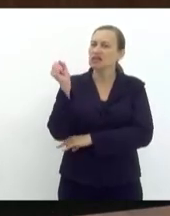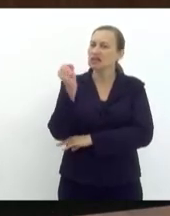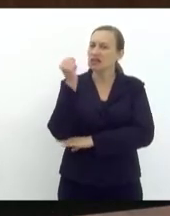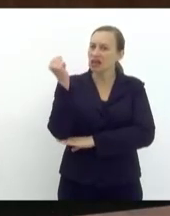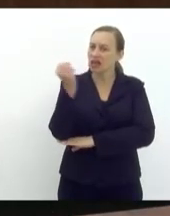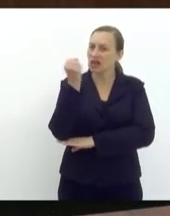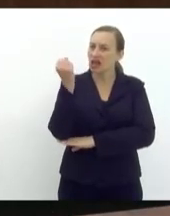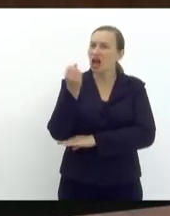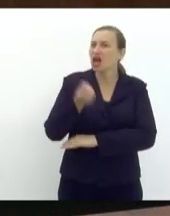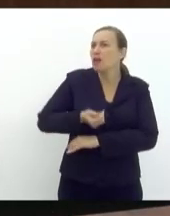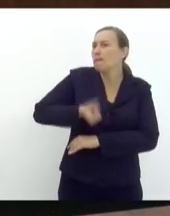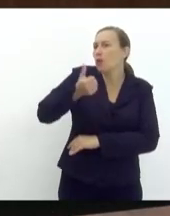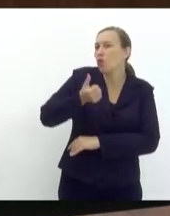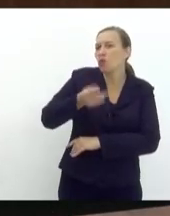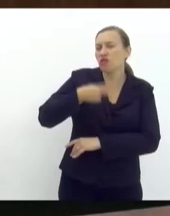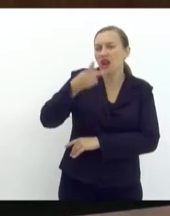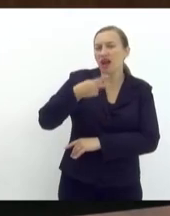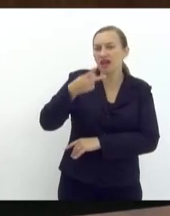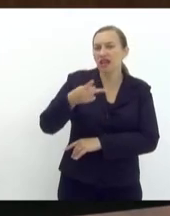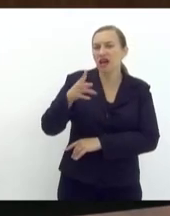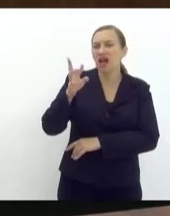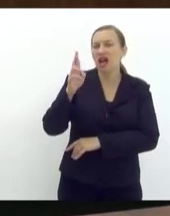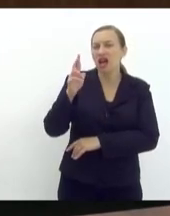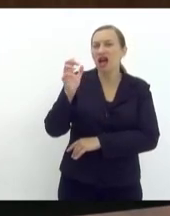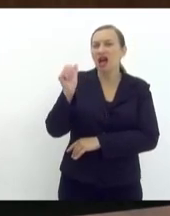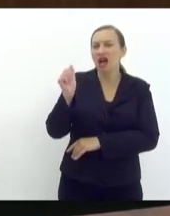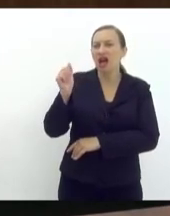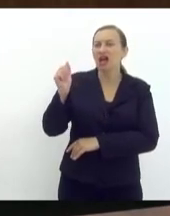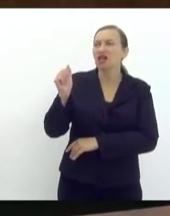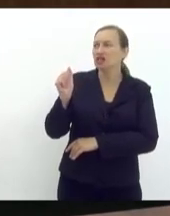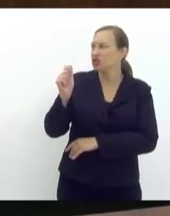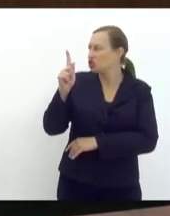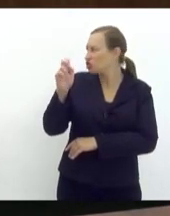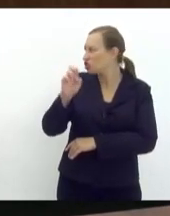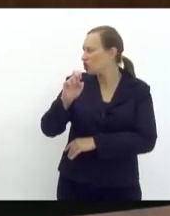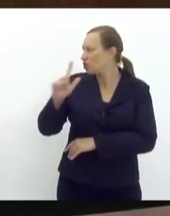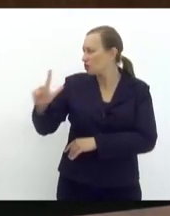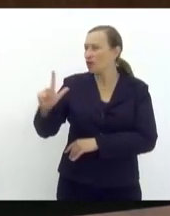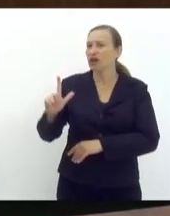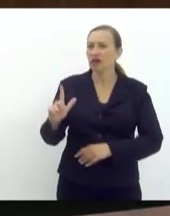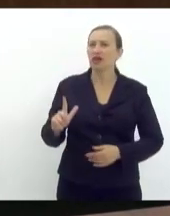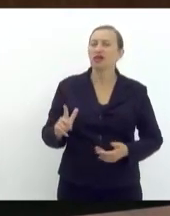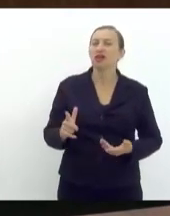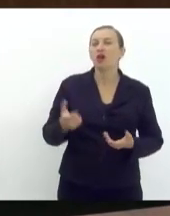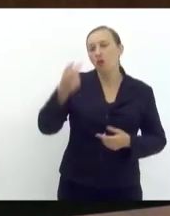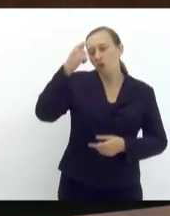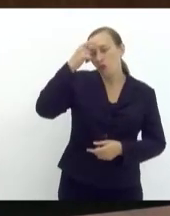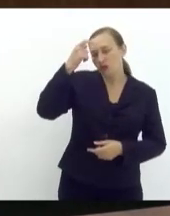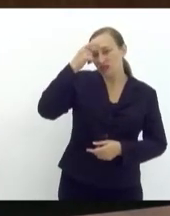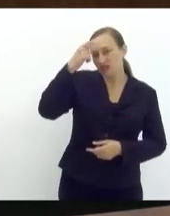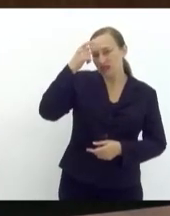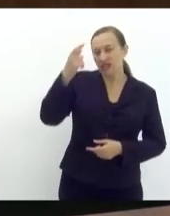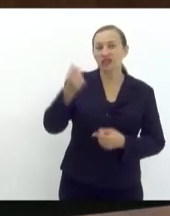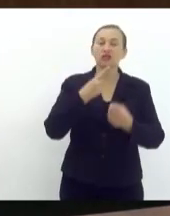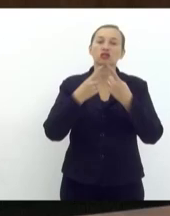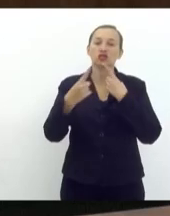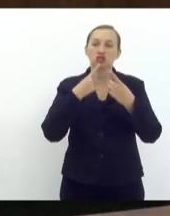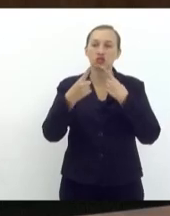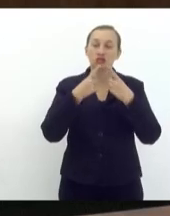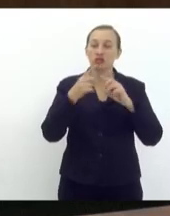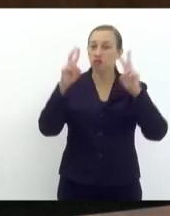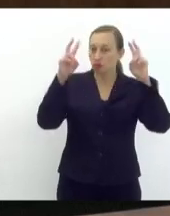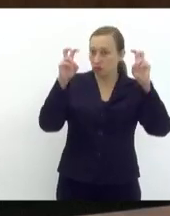divulgada então quando a gente coloca isso dentro da pauta você traz a oportunidade de conscientização e debate sobre o tema